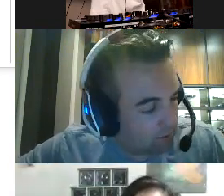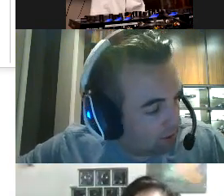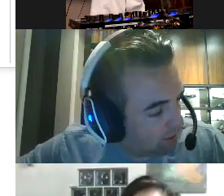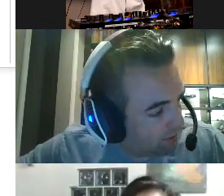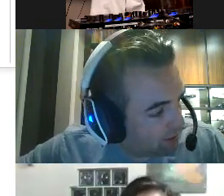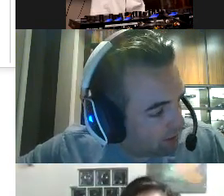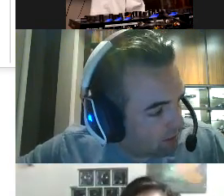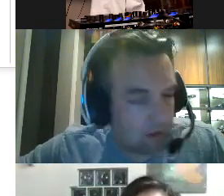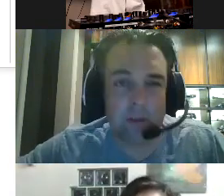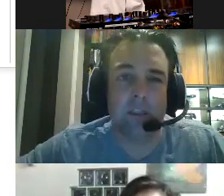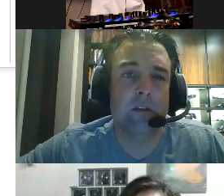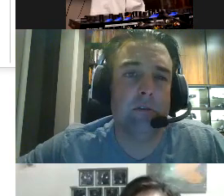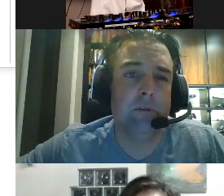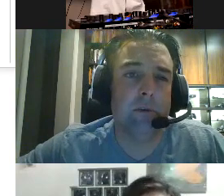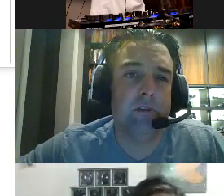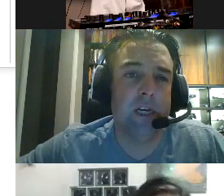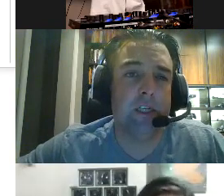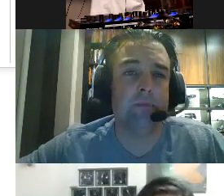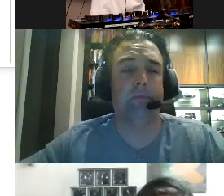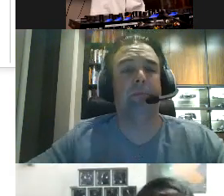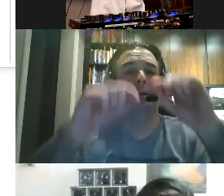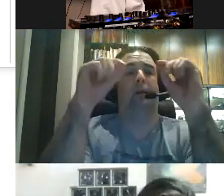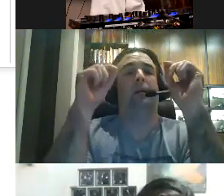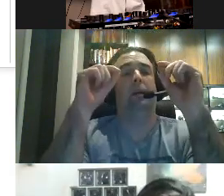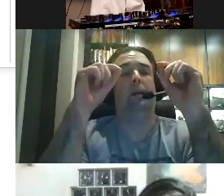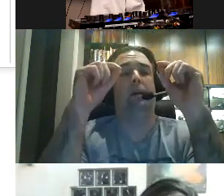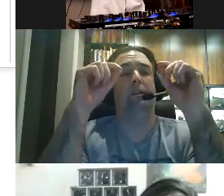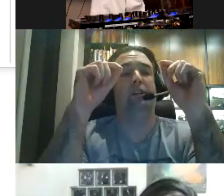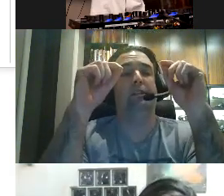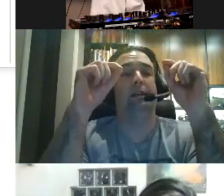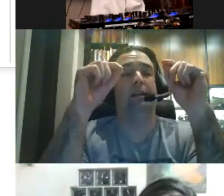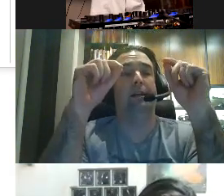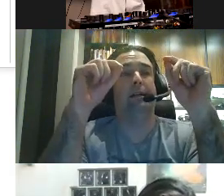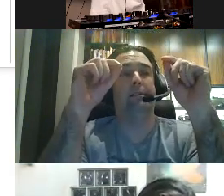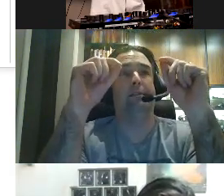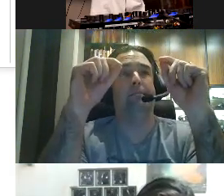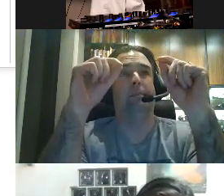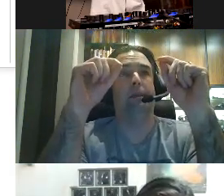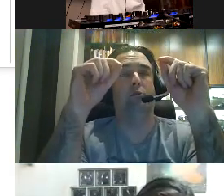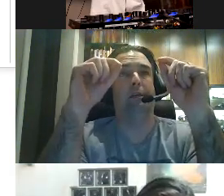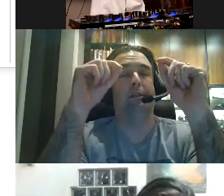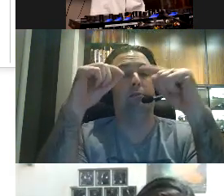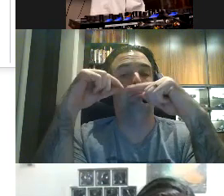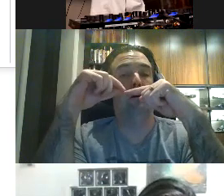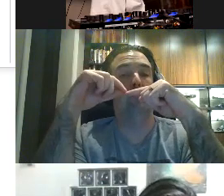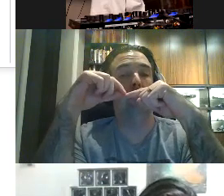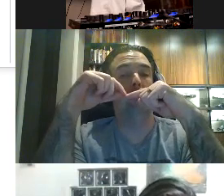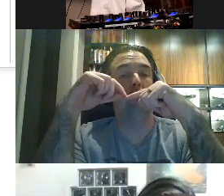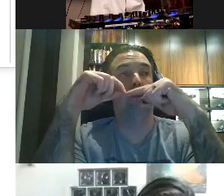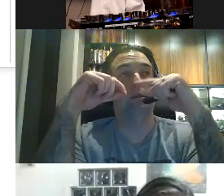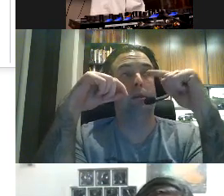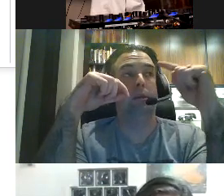Sei lá quanto tempo faz isso, 5, 6 anos, eu fiz uma viagem que tinha escala em Caracas. Eu saí de São